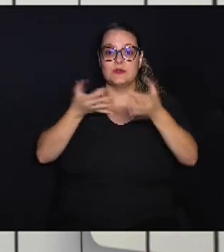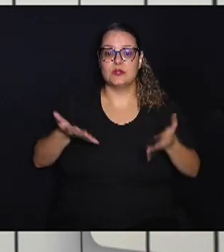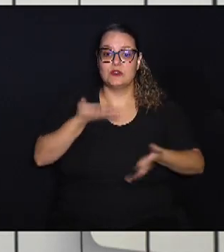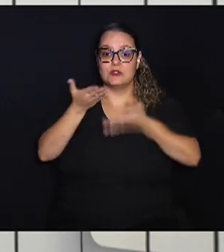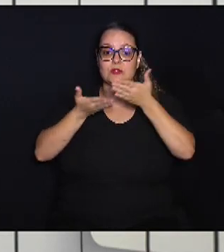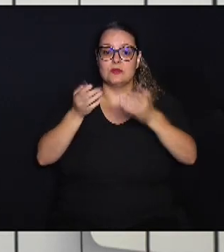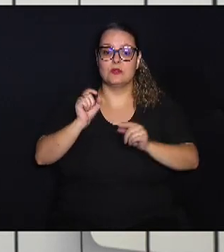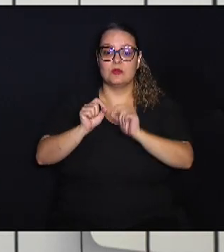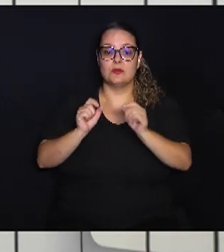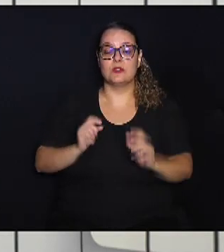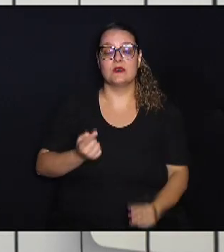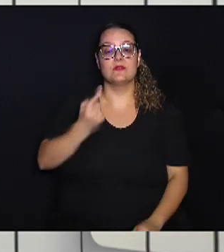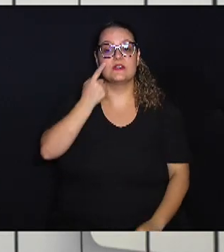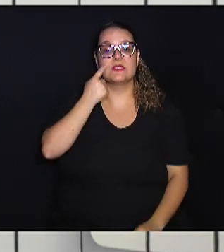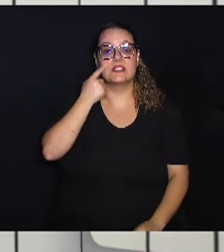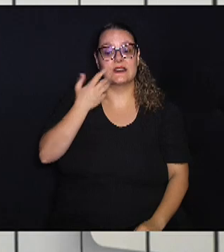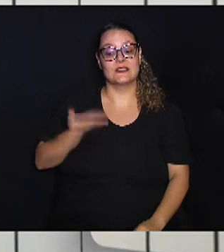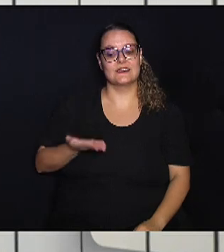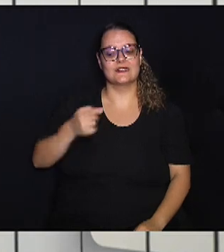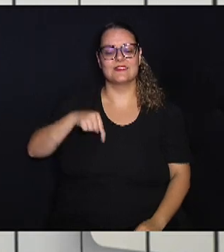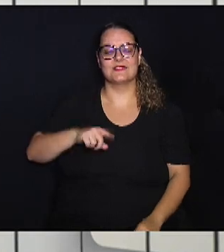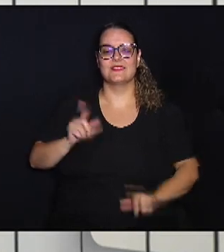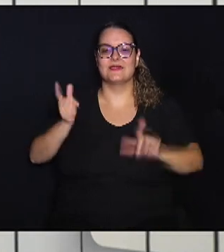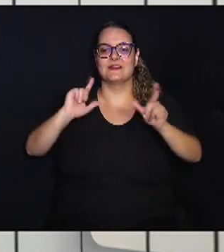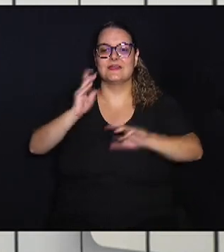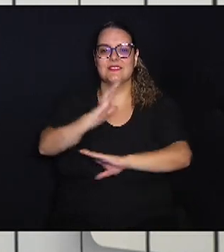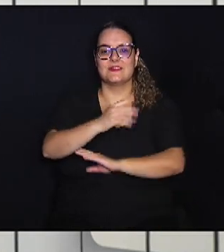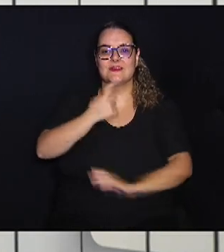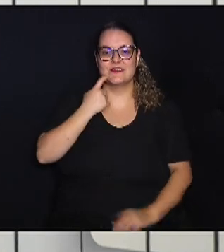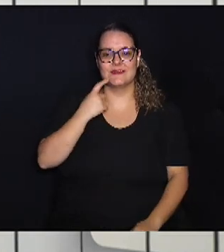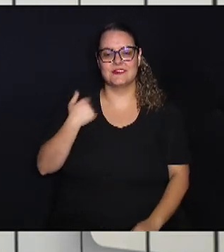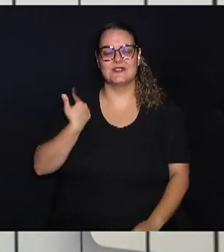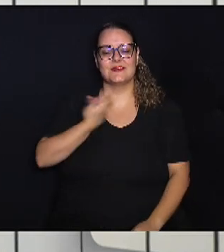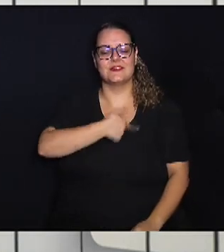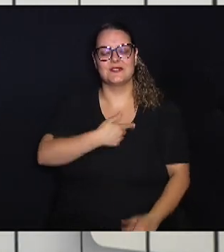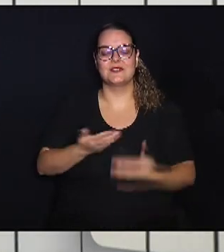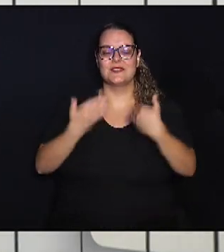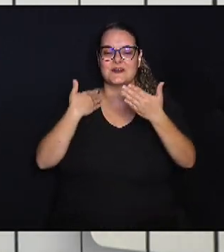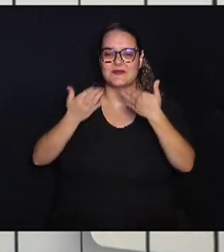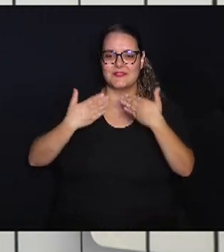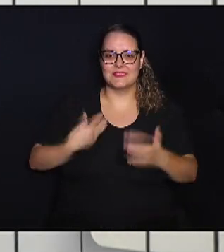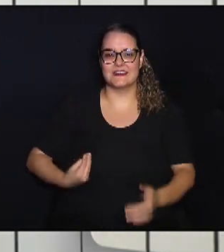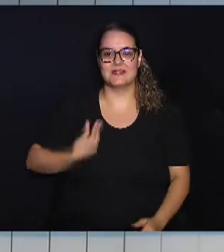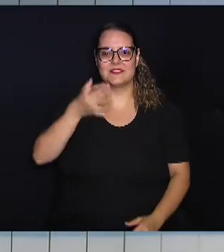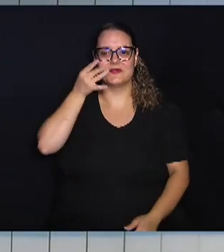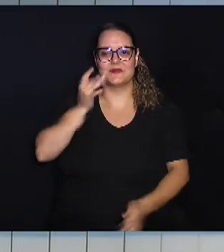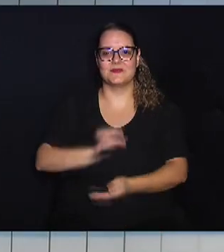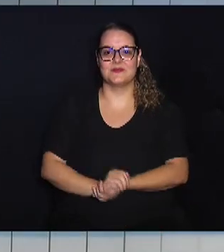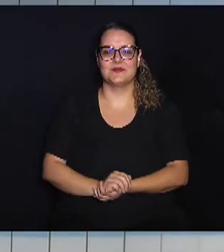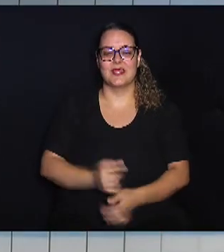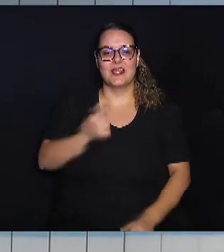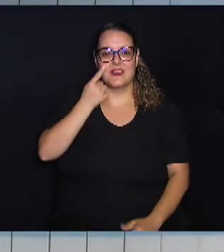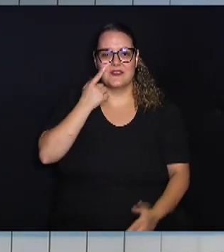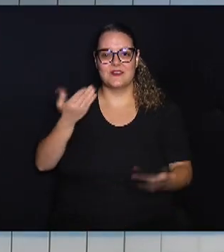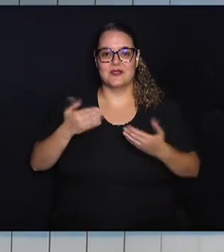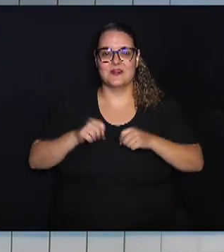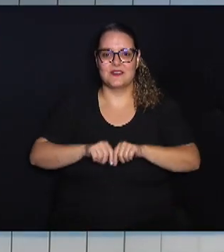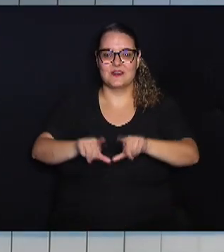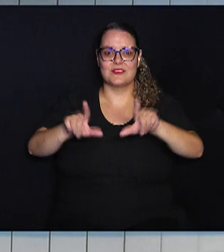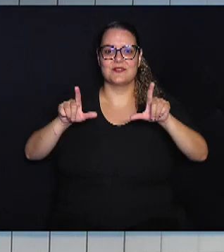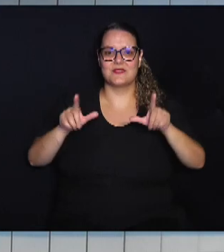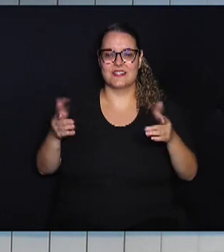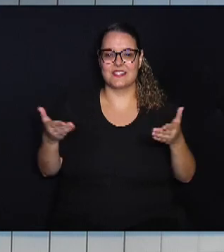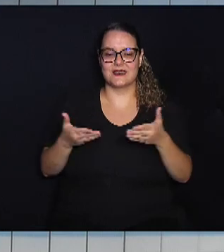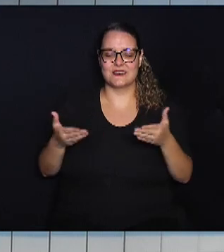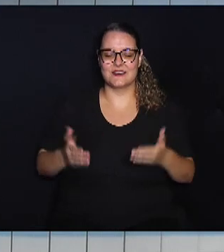crítica construtiva, o que você quer assistir aqui no nosso telejornal, que a gente conversa ao vivo. Confira a partir de agora